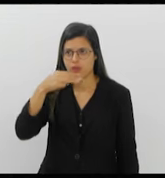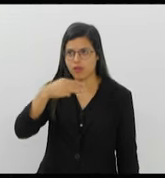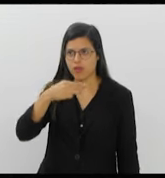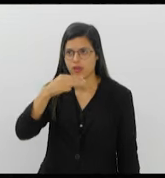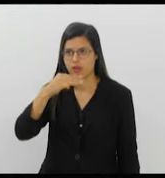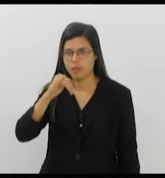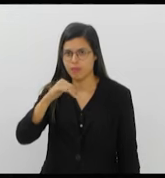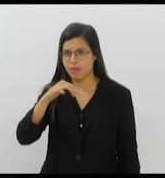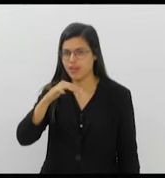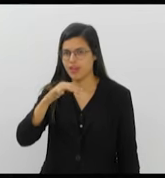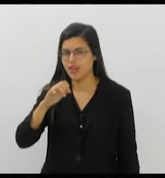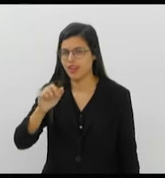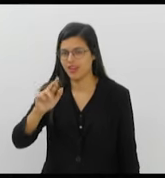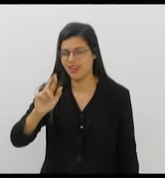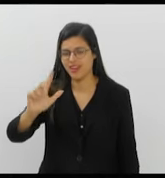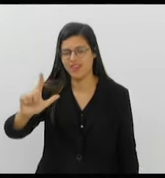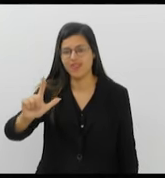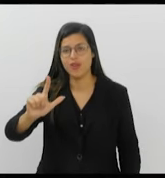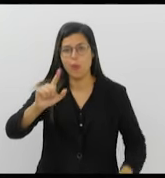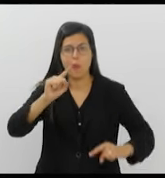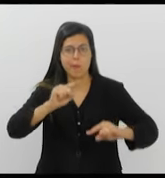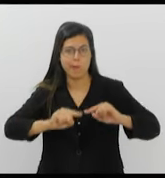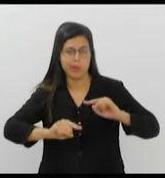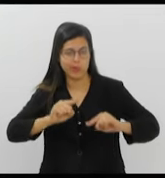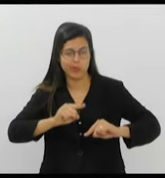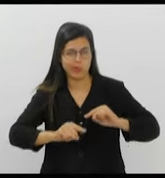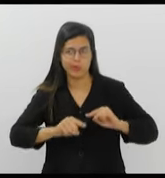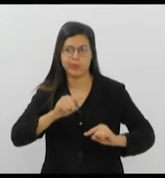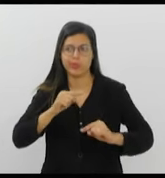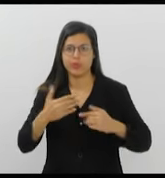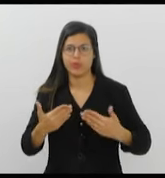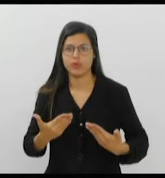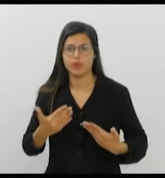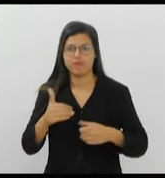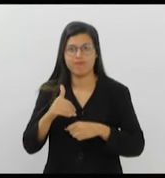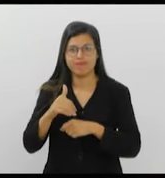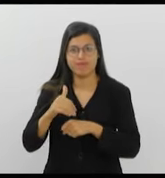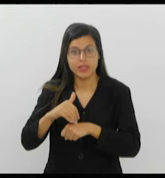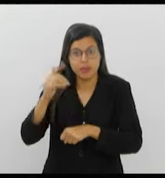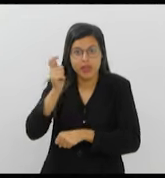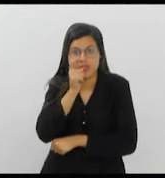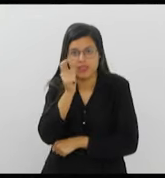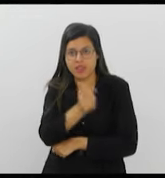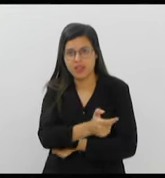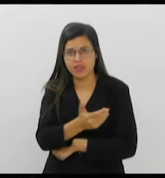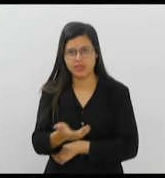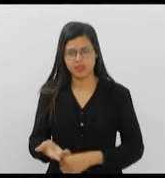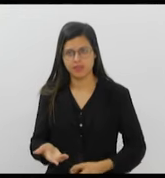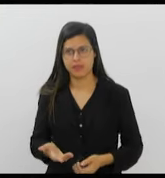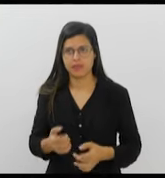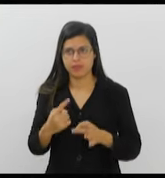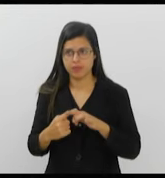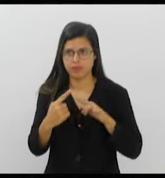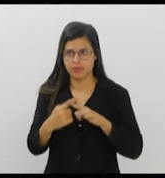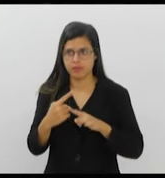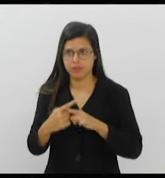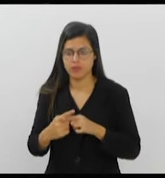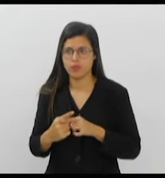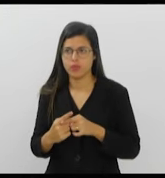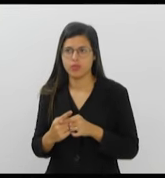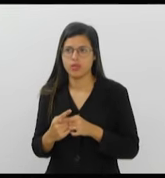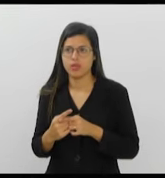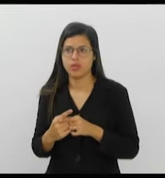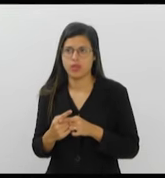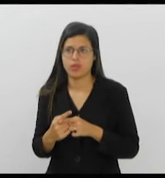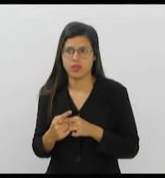os produtos, em tese, que mais nos interessam. Porque desde a fusão, que eu